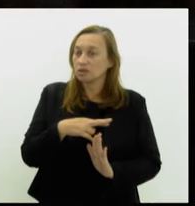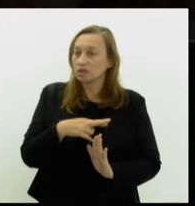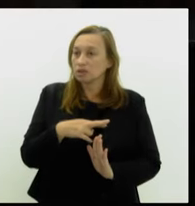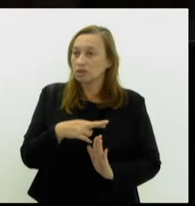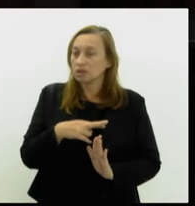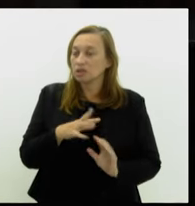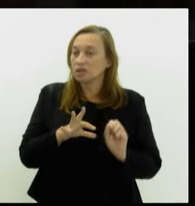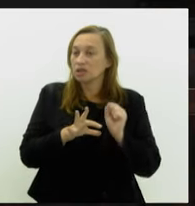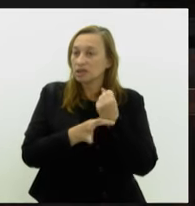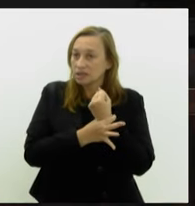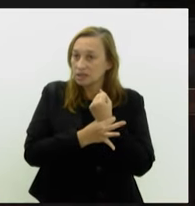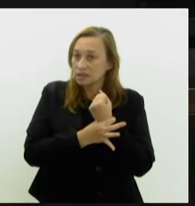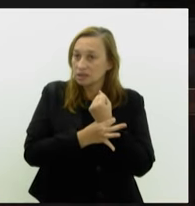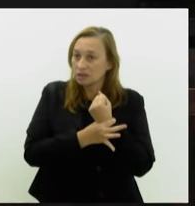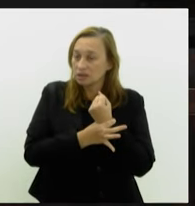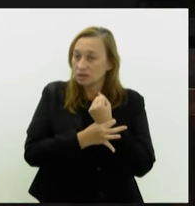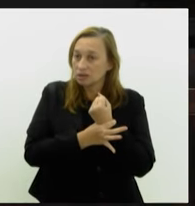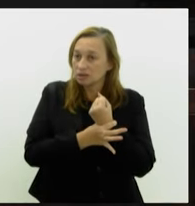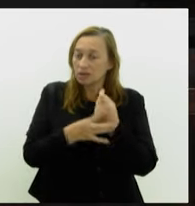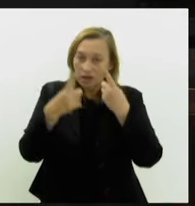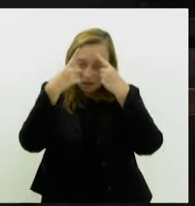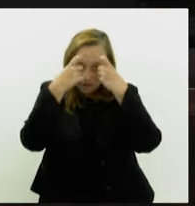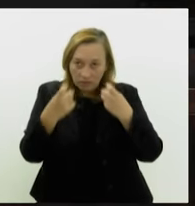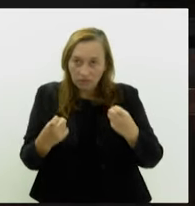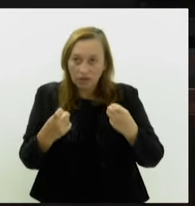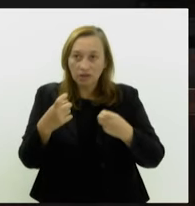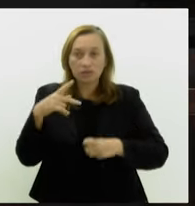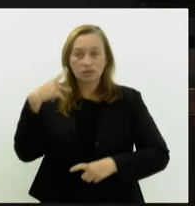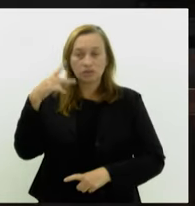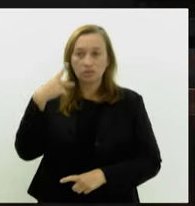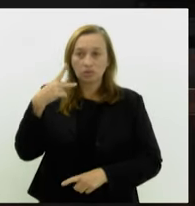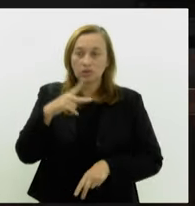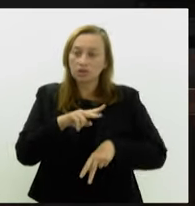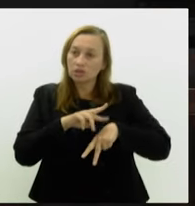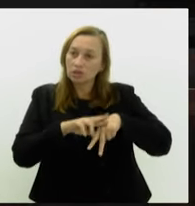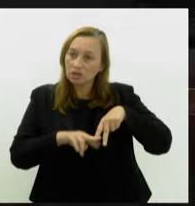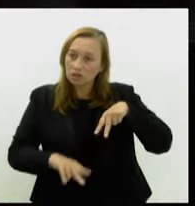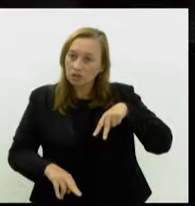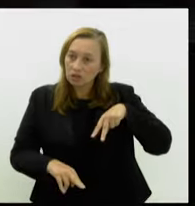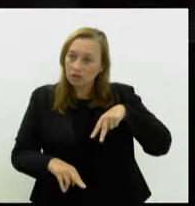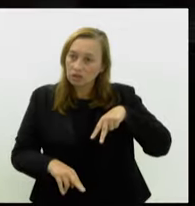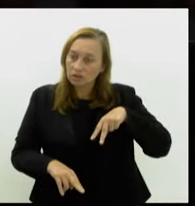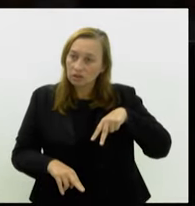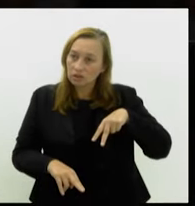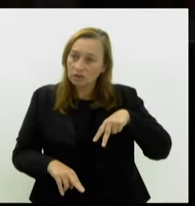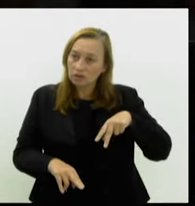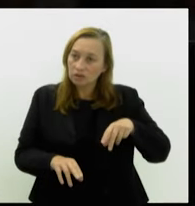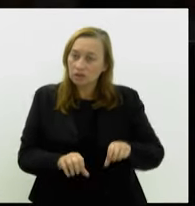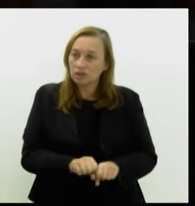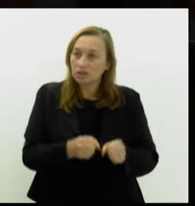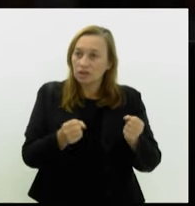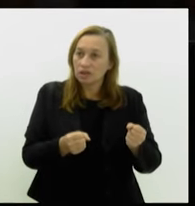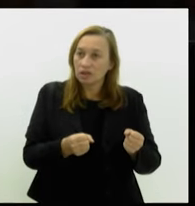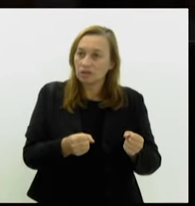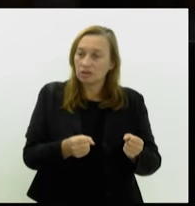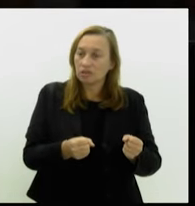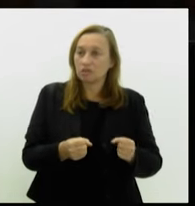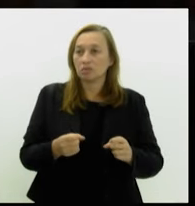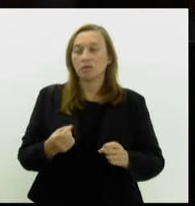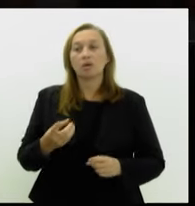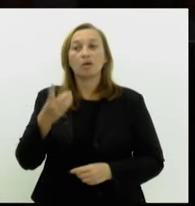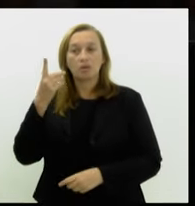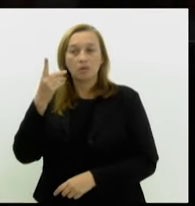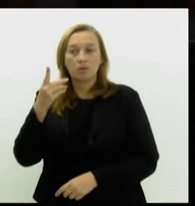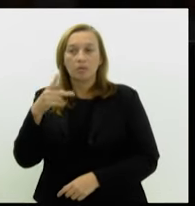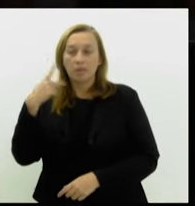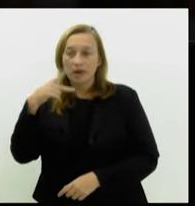que garante que a violência política de gênero seja quebra de decoro parlamentar. É